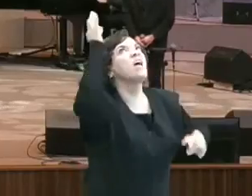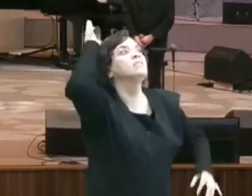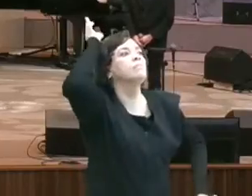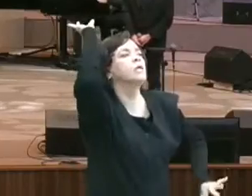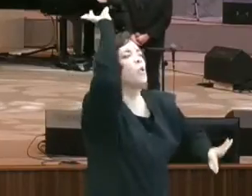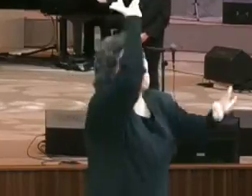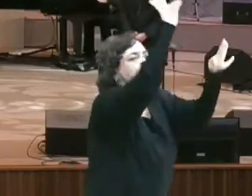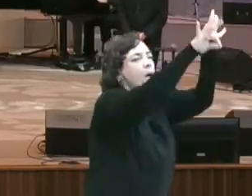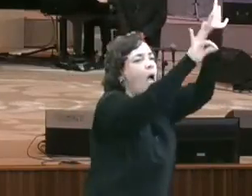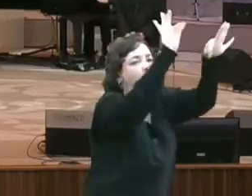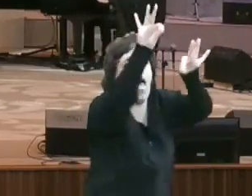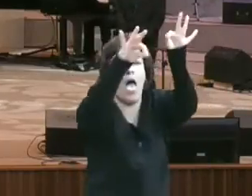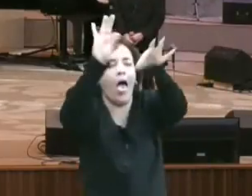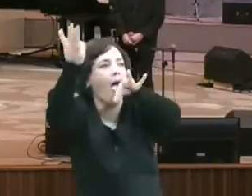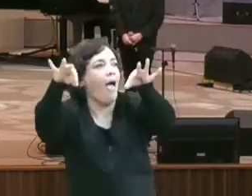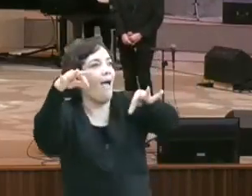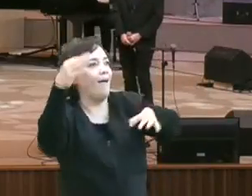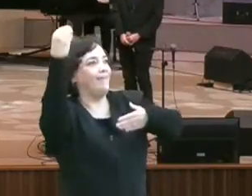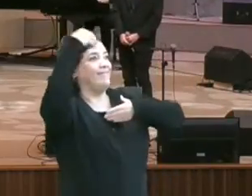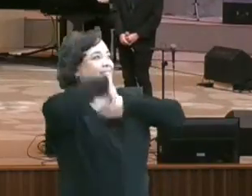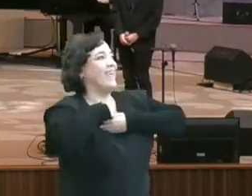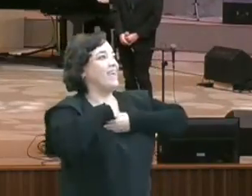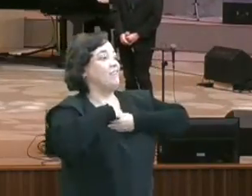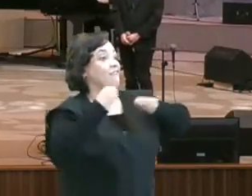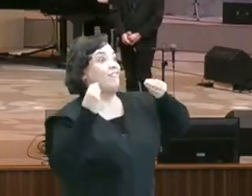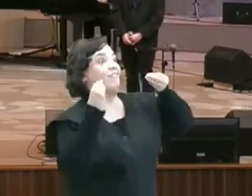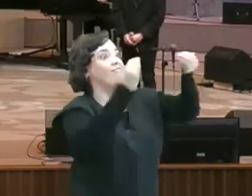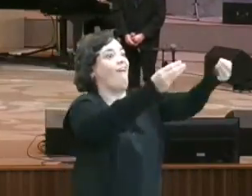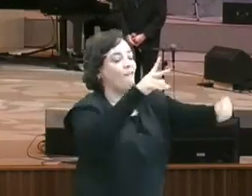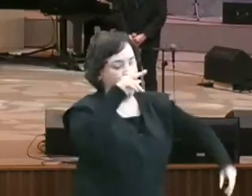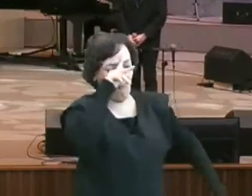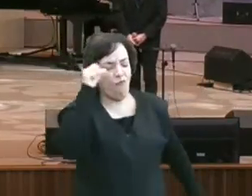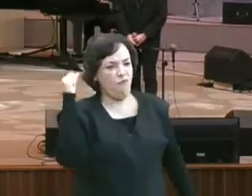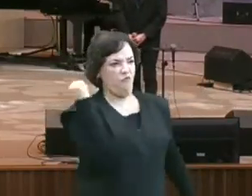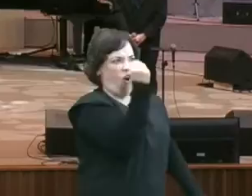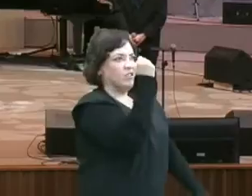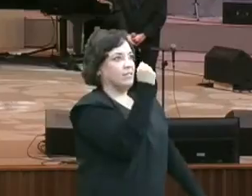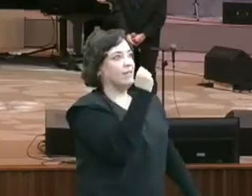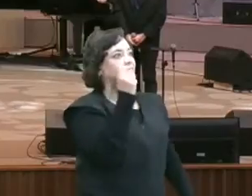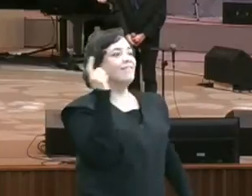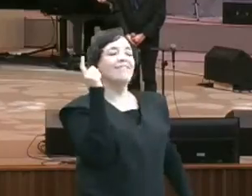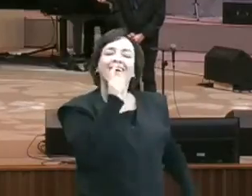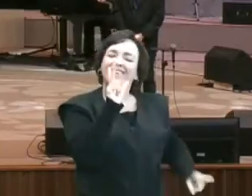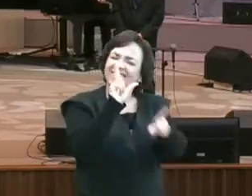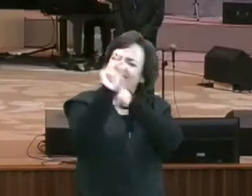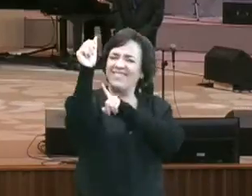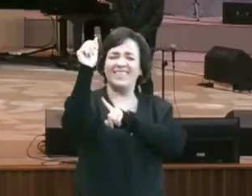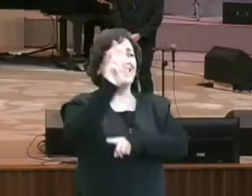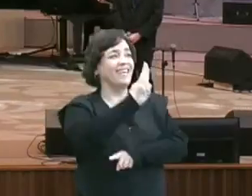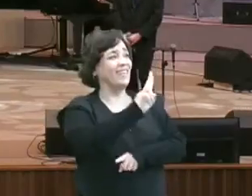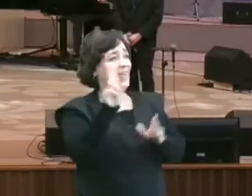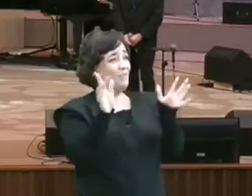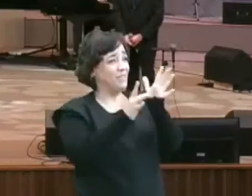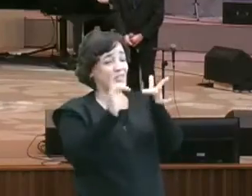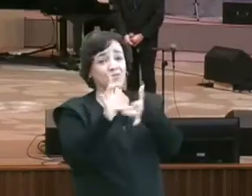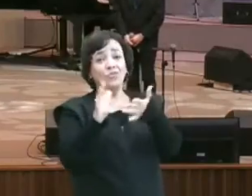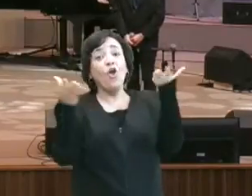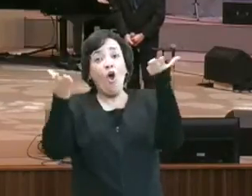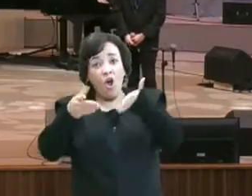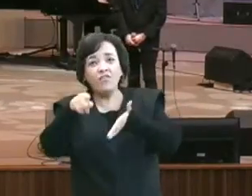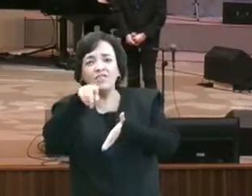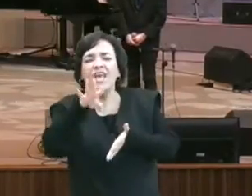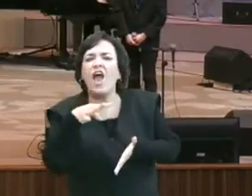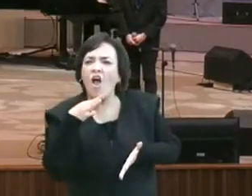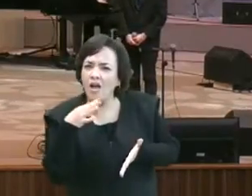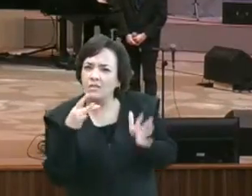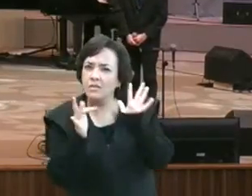de Deus vai habitar no seu ser e ele vai te dar força. Você vai vencer em nome de Jesus. Se hoje você quer conhecer Jesus